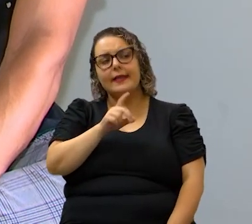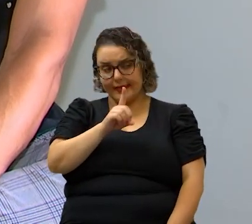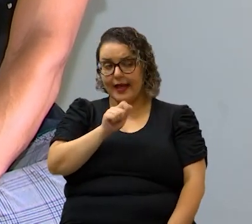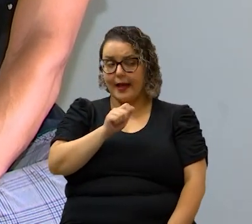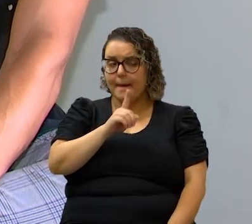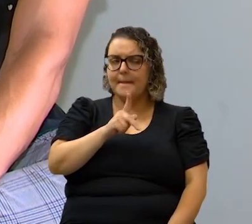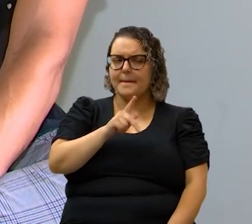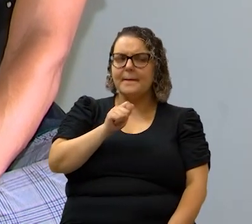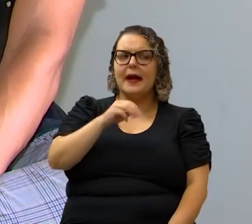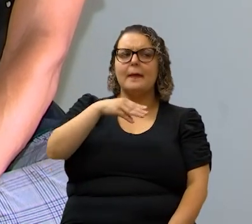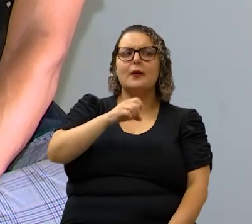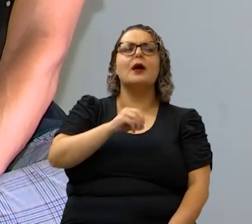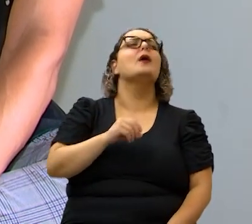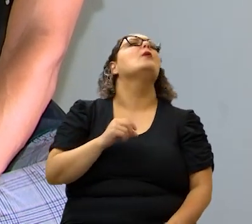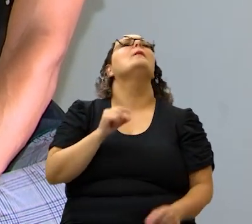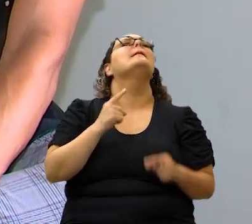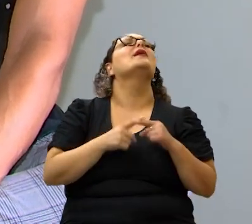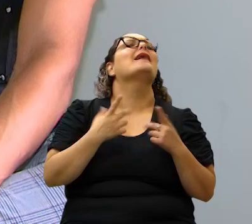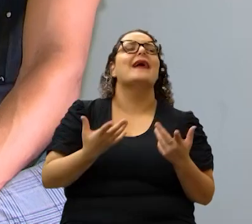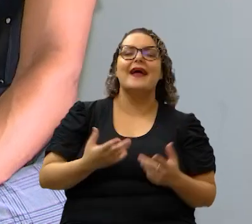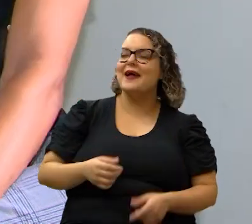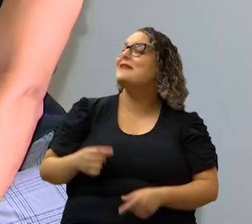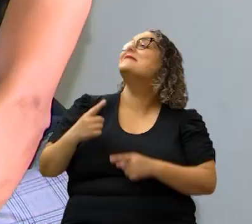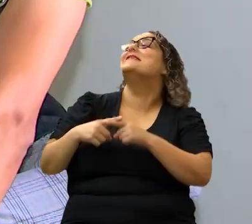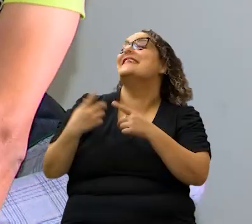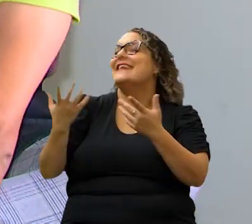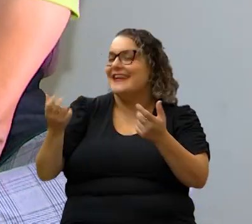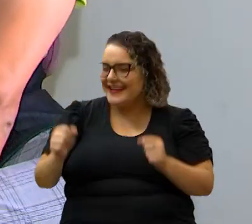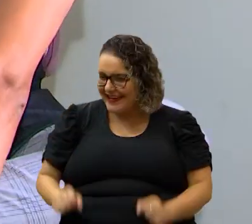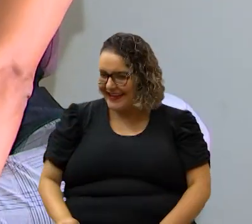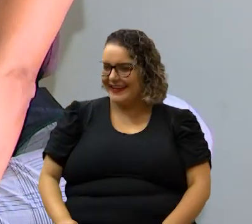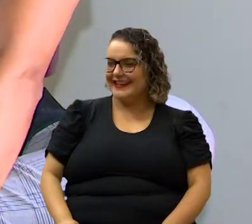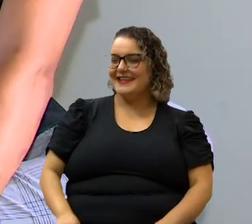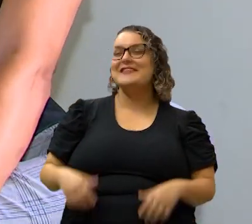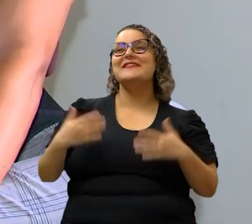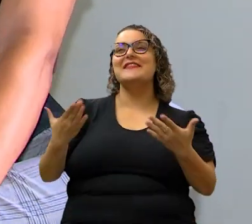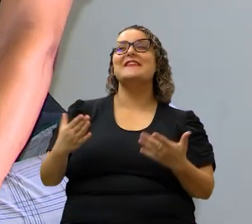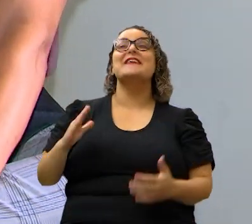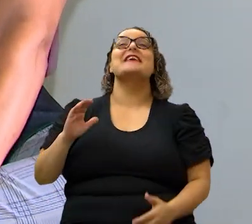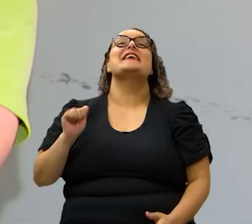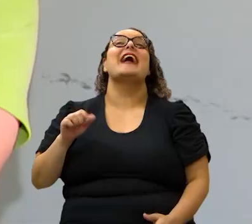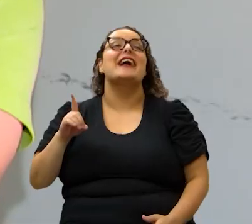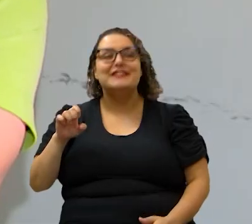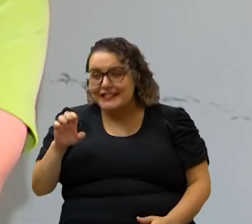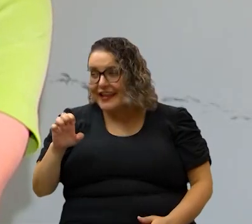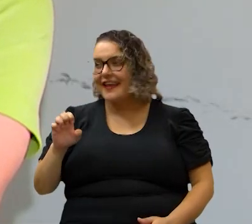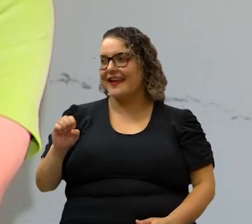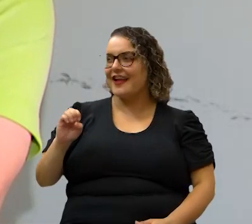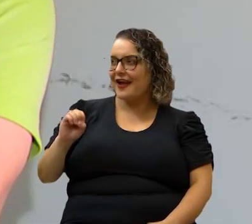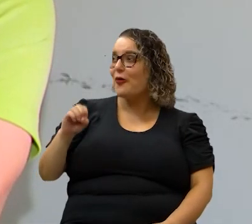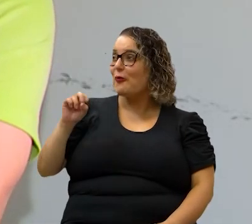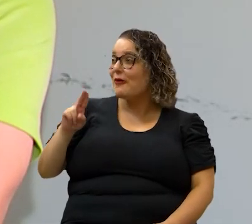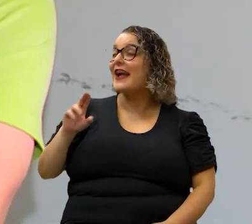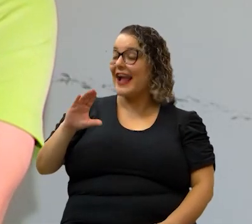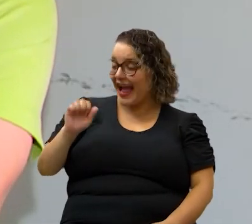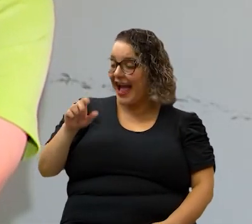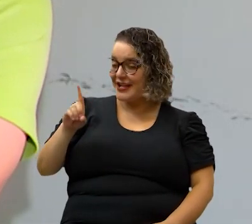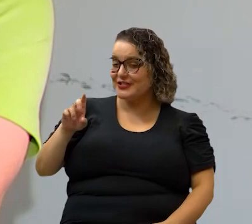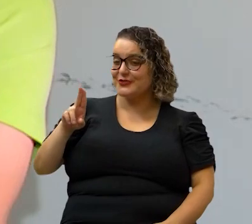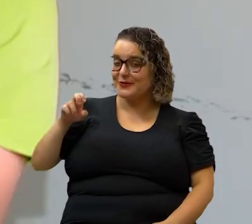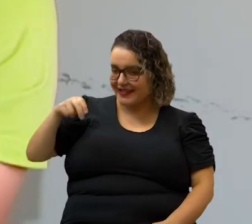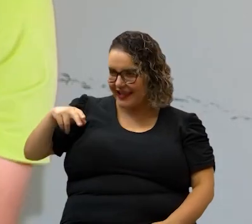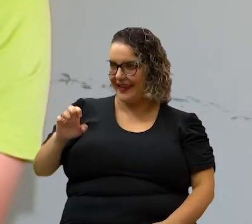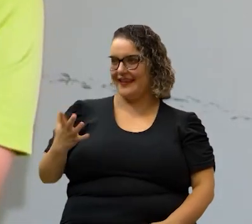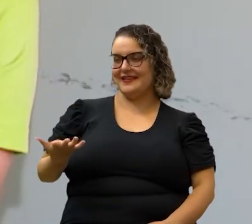alguma coisa mudou. Cadê quê? Cadê é bom. Enfim, Cadê veio nessa transição de marca, né,